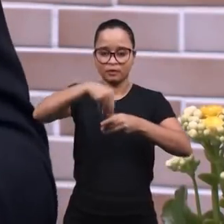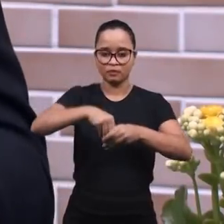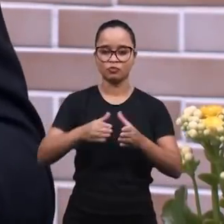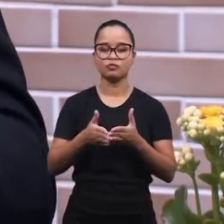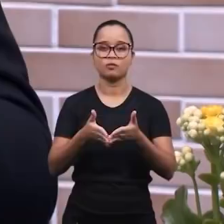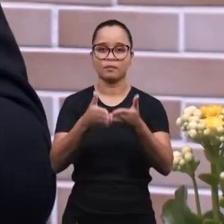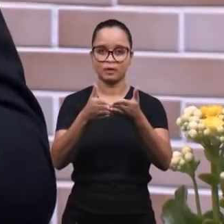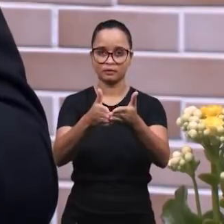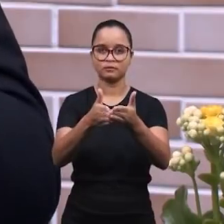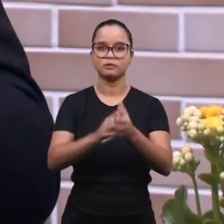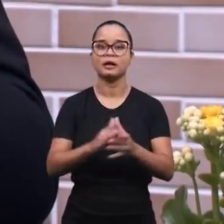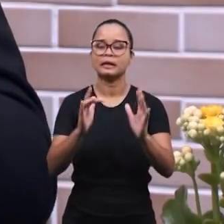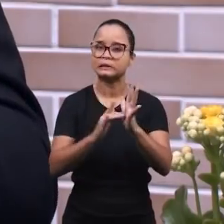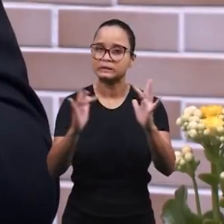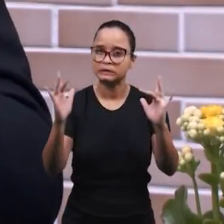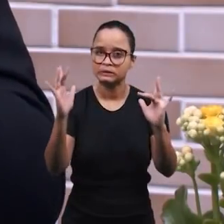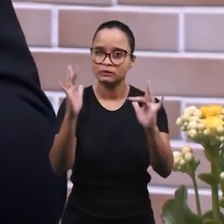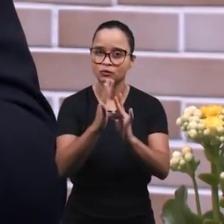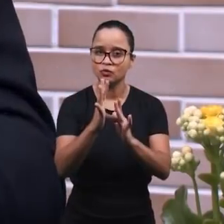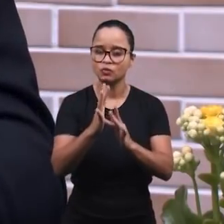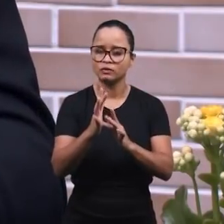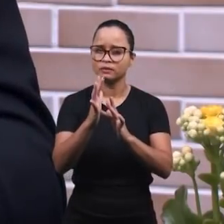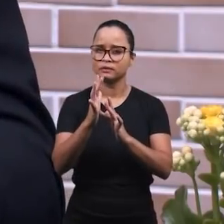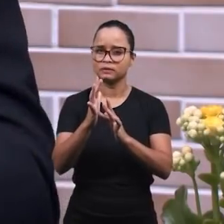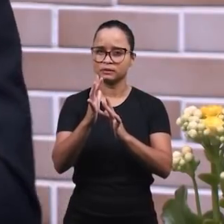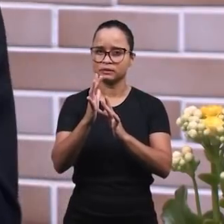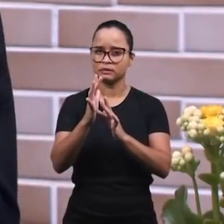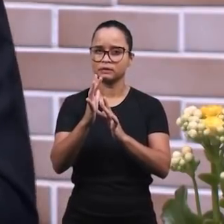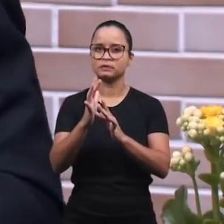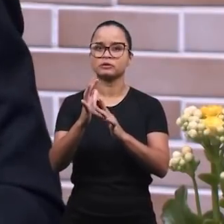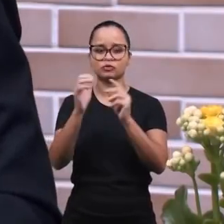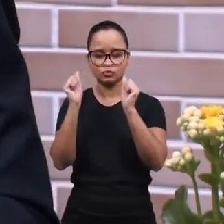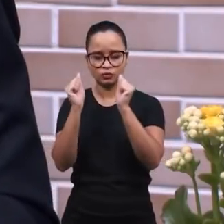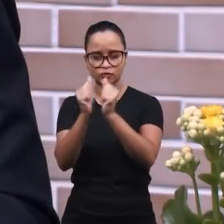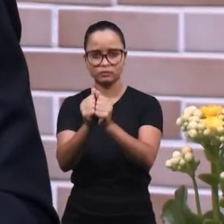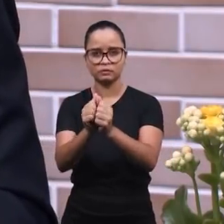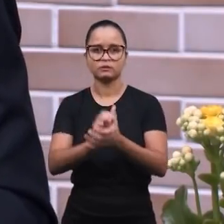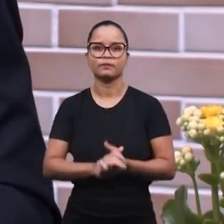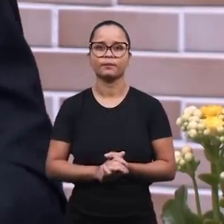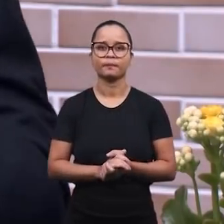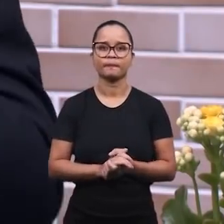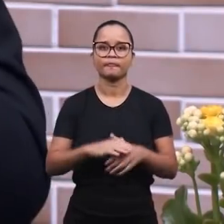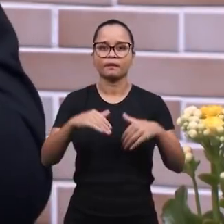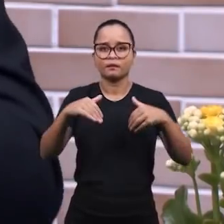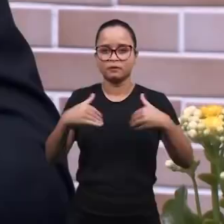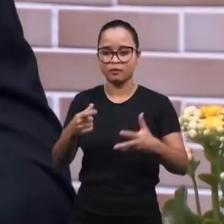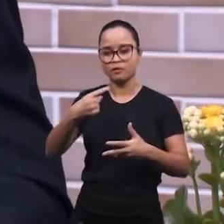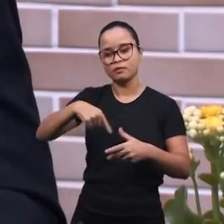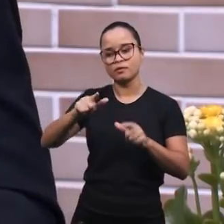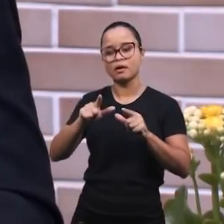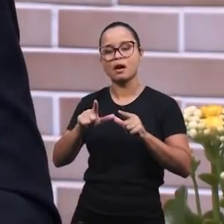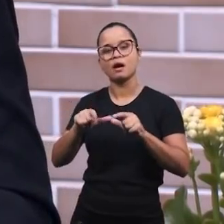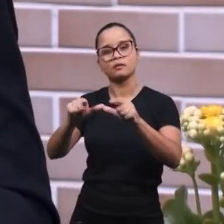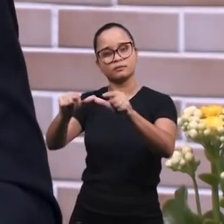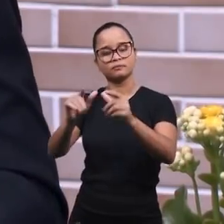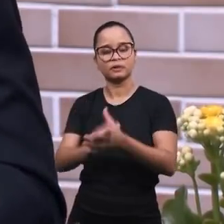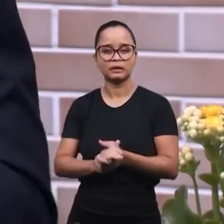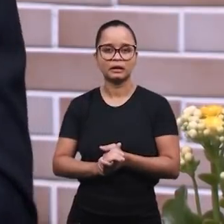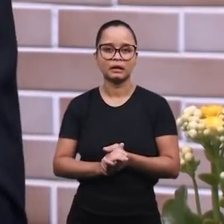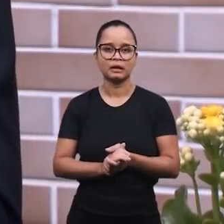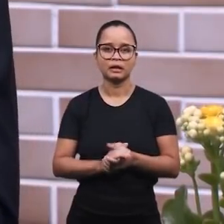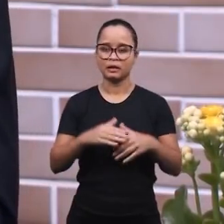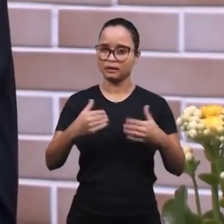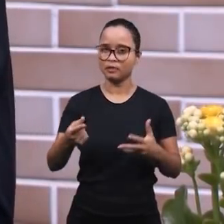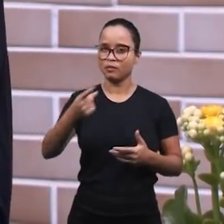no barco onde Jesus estava. Nós lemos isso aqui. E então empreenderam aquela viagem.